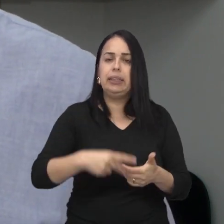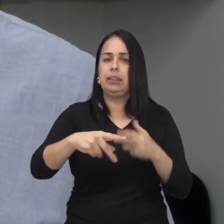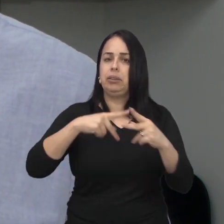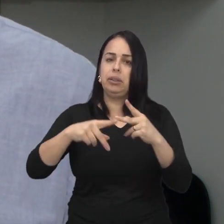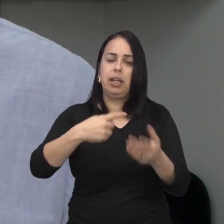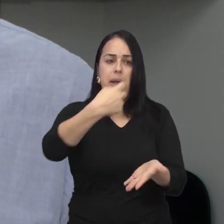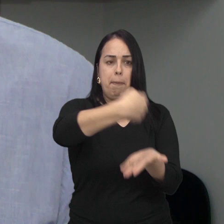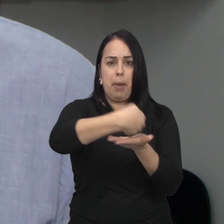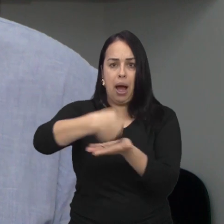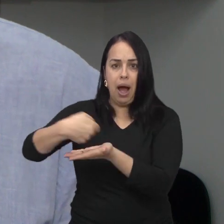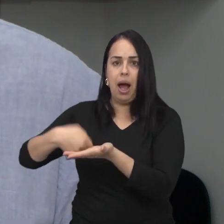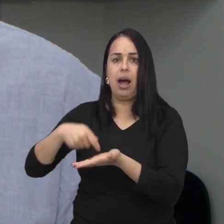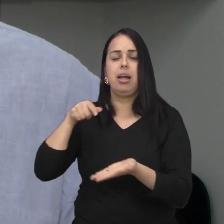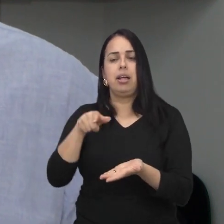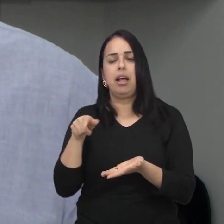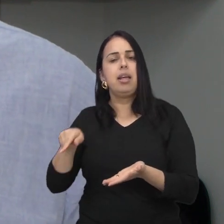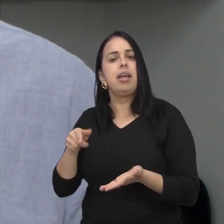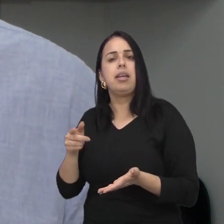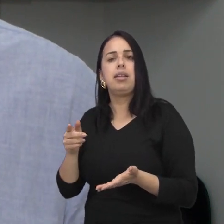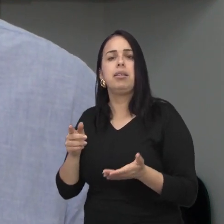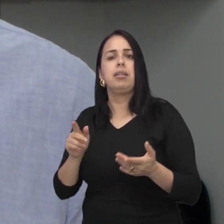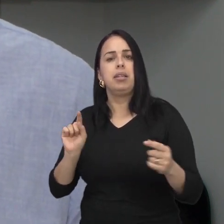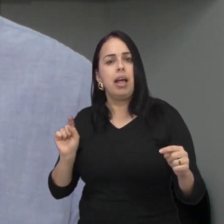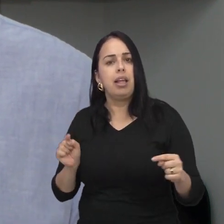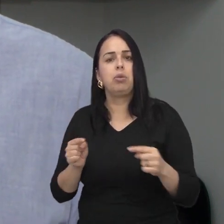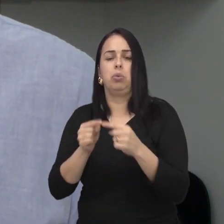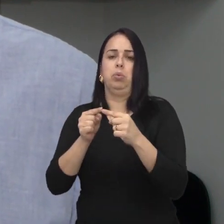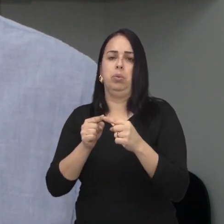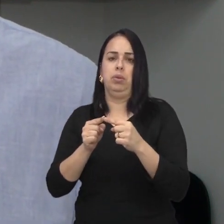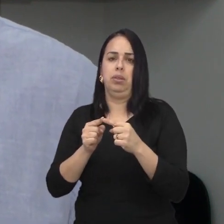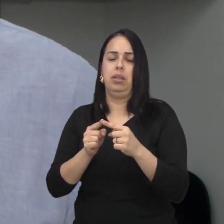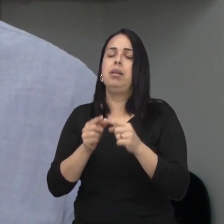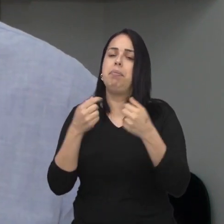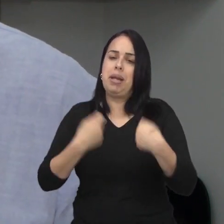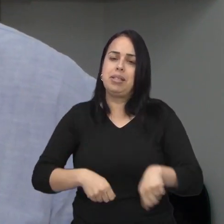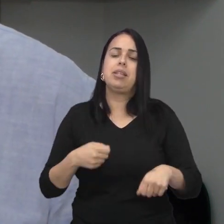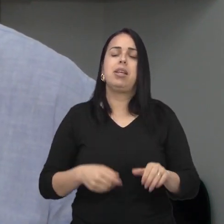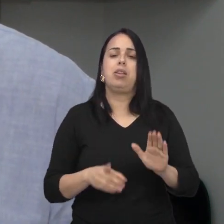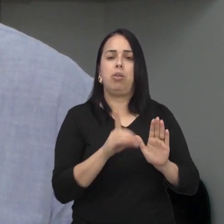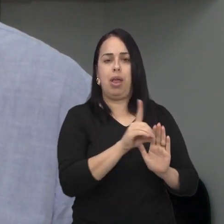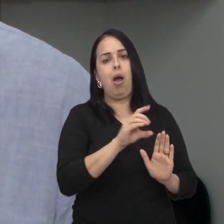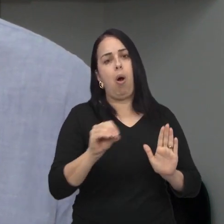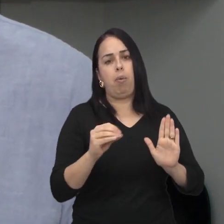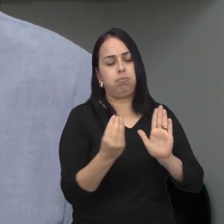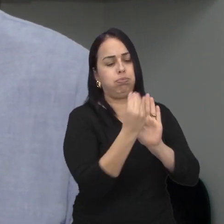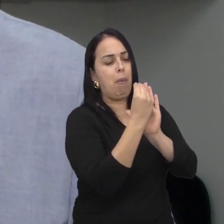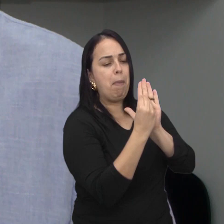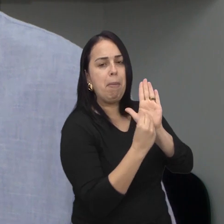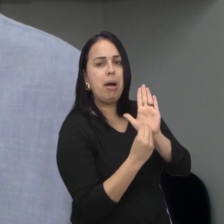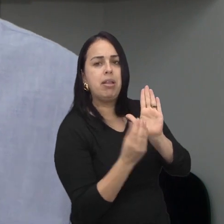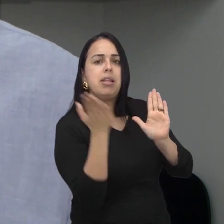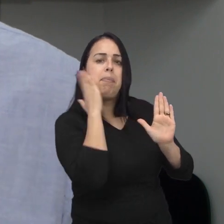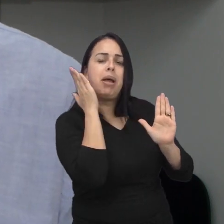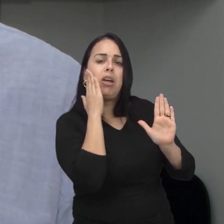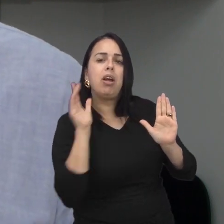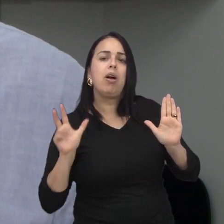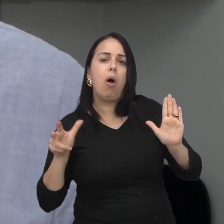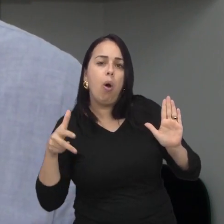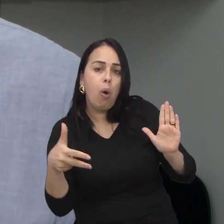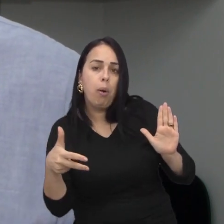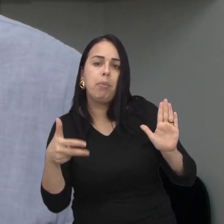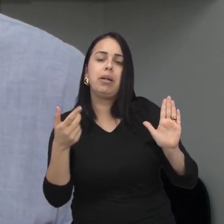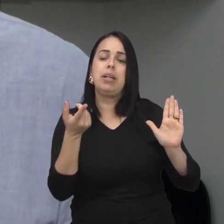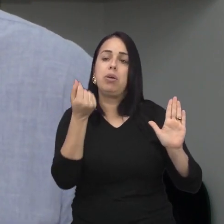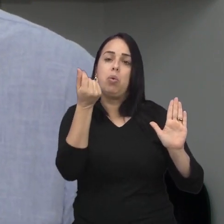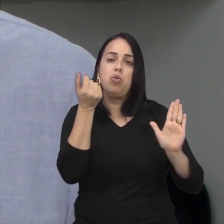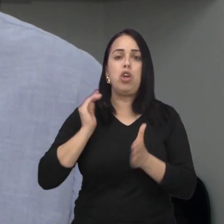se instalaram, para exercer o controle social, como tudo é público, é feito via Diário Oficial. Ali ele vai saber tudo o que está acontecendo na Câmara,